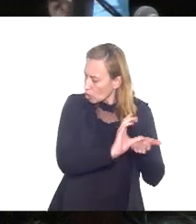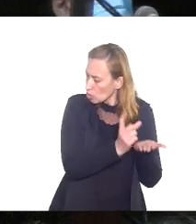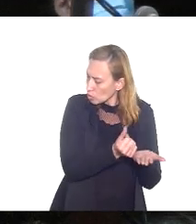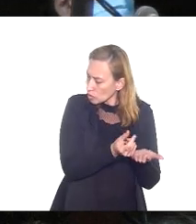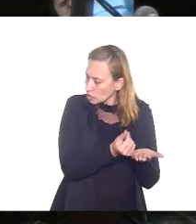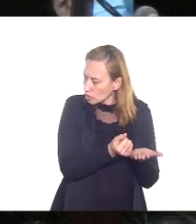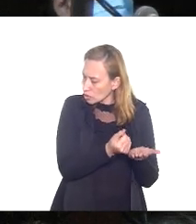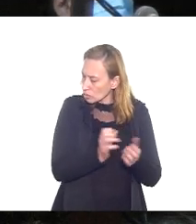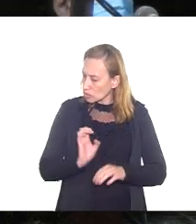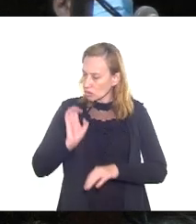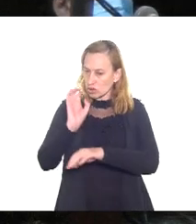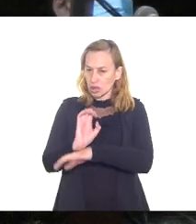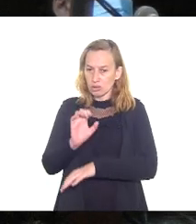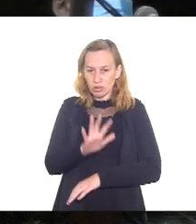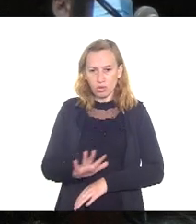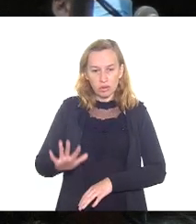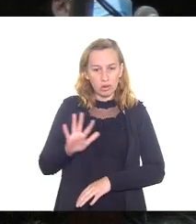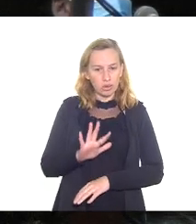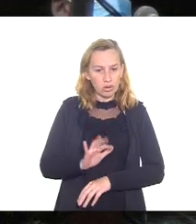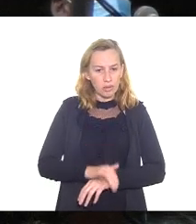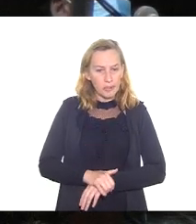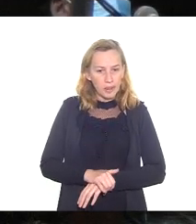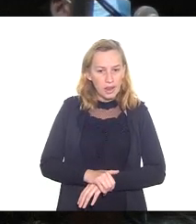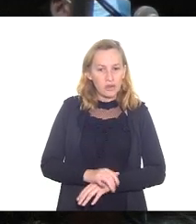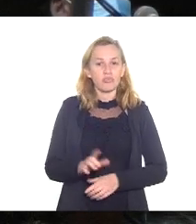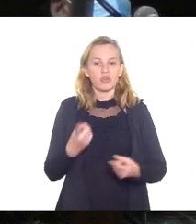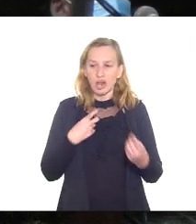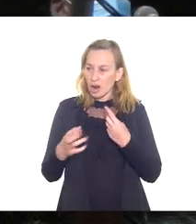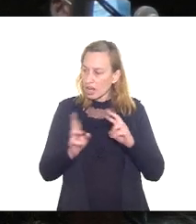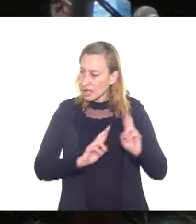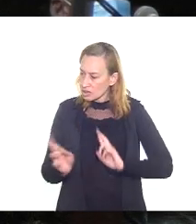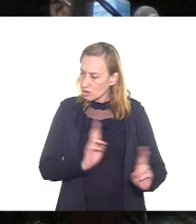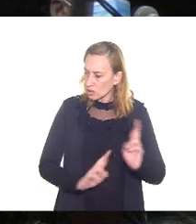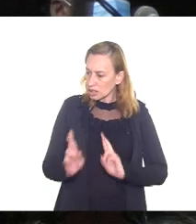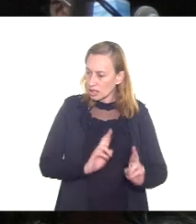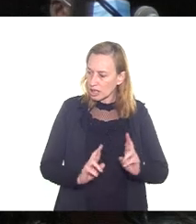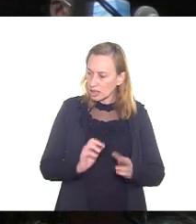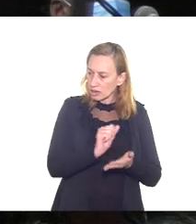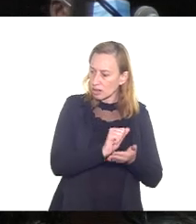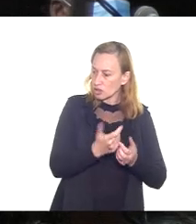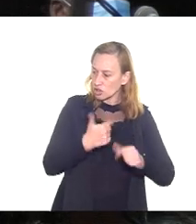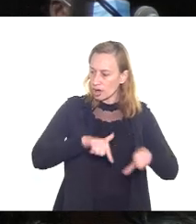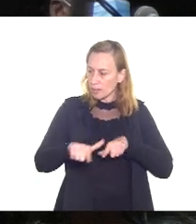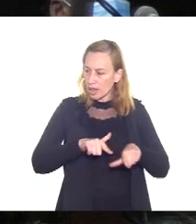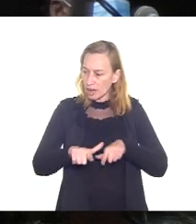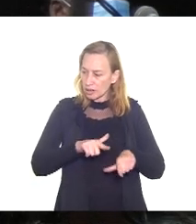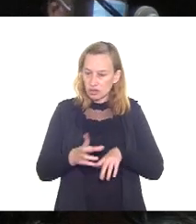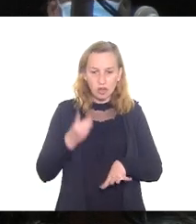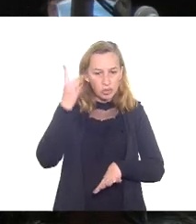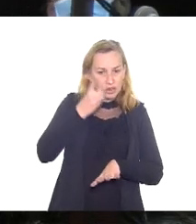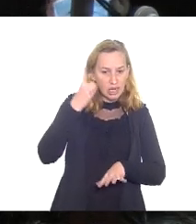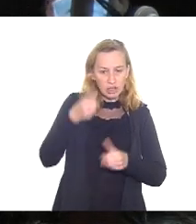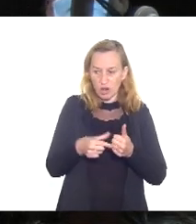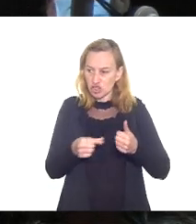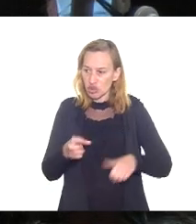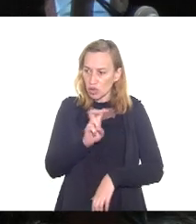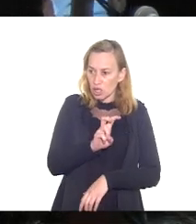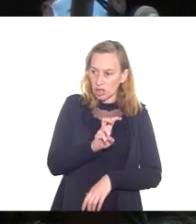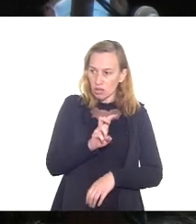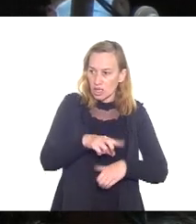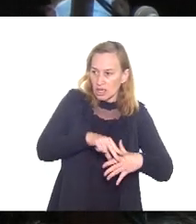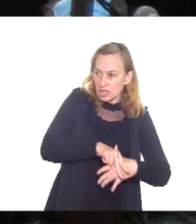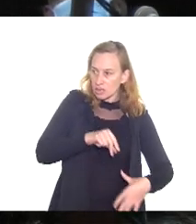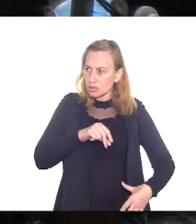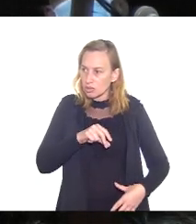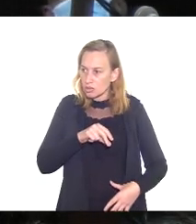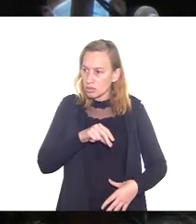âmbito estadual, sobre assuntos relacionados à atividade parlamentar, de acordo com o artigo 5º, inciso